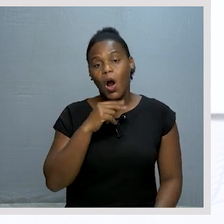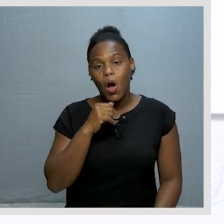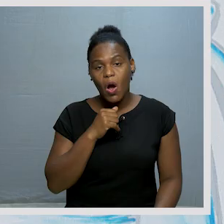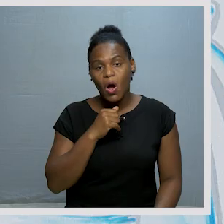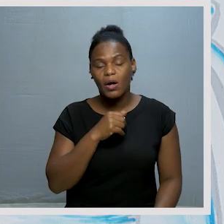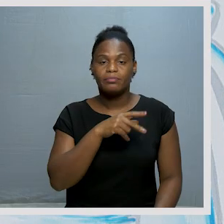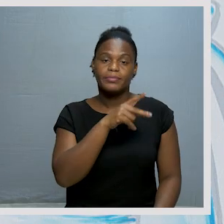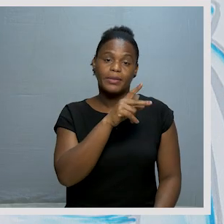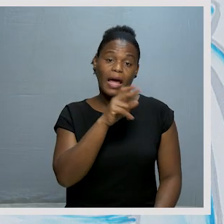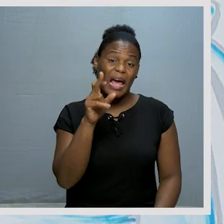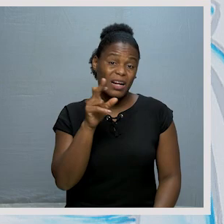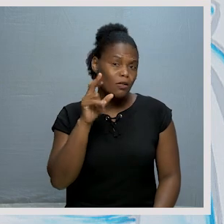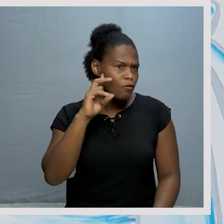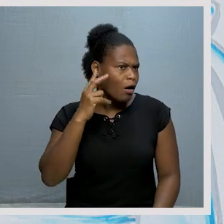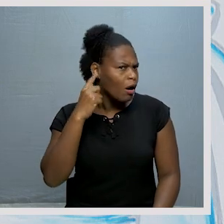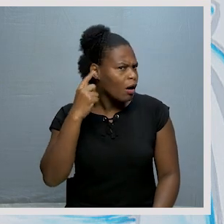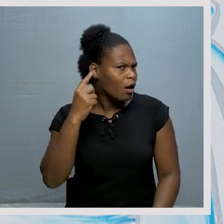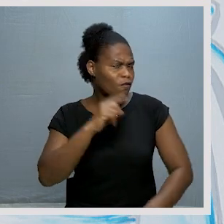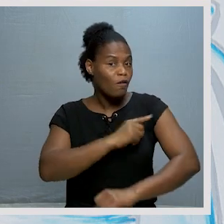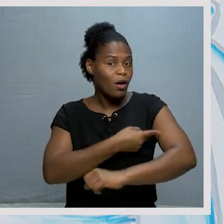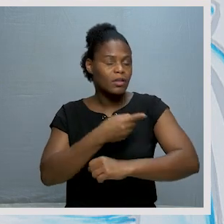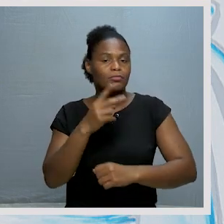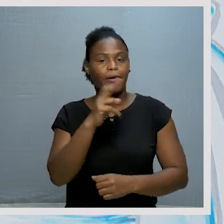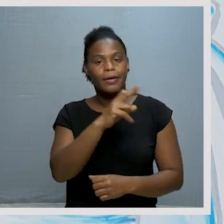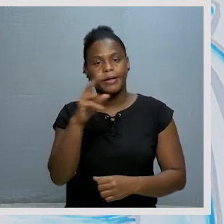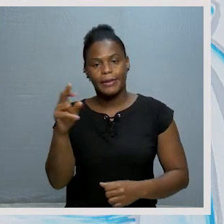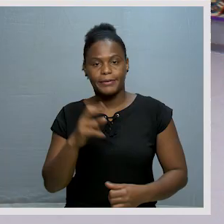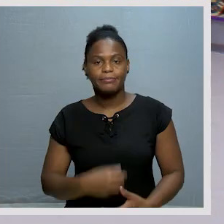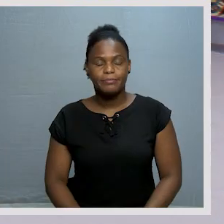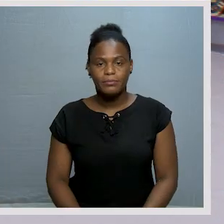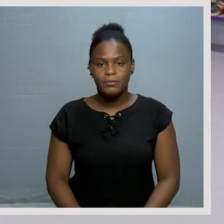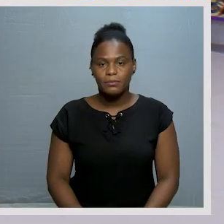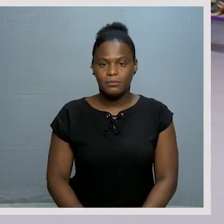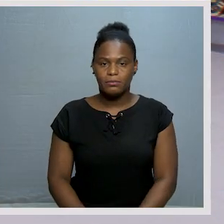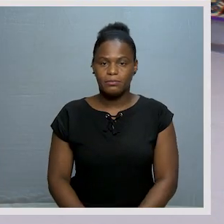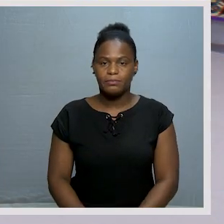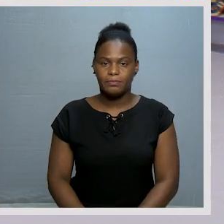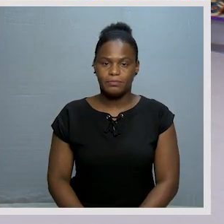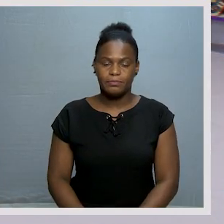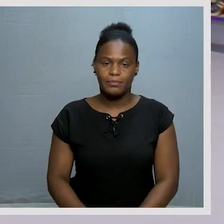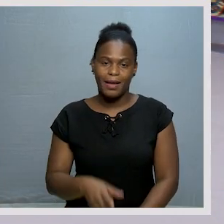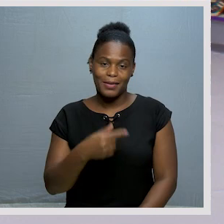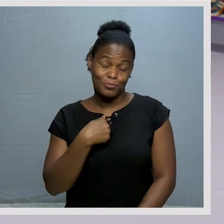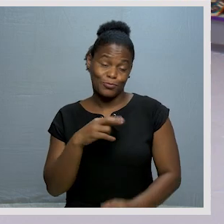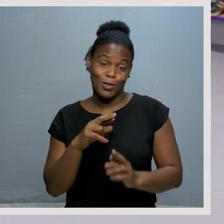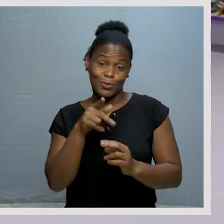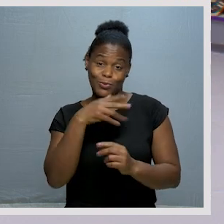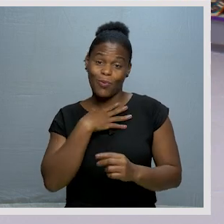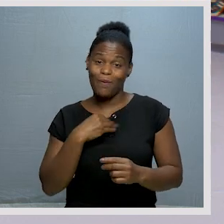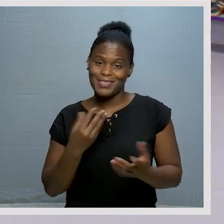arroz, R, som forte, então 2 R's. Espero que tenham gostado